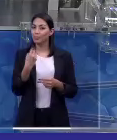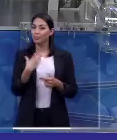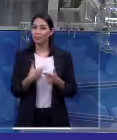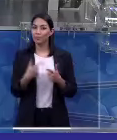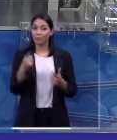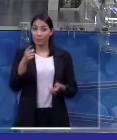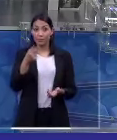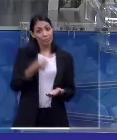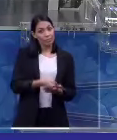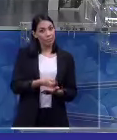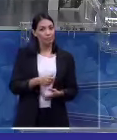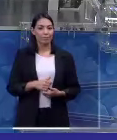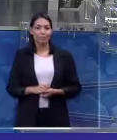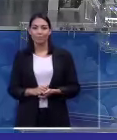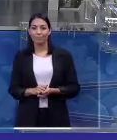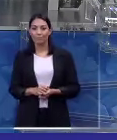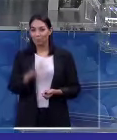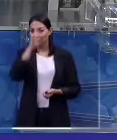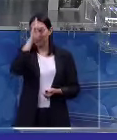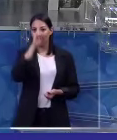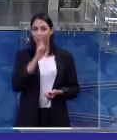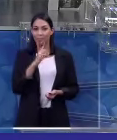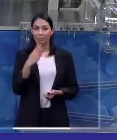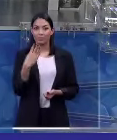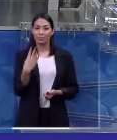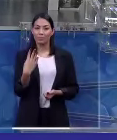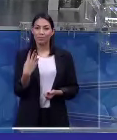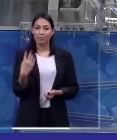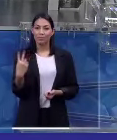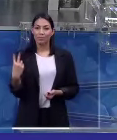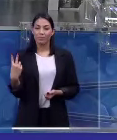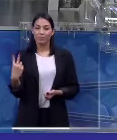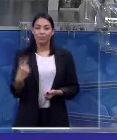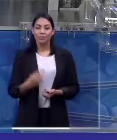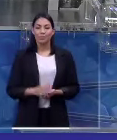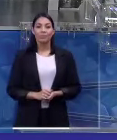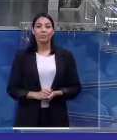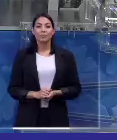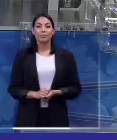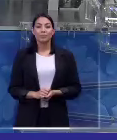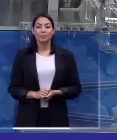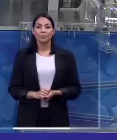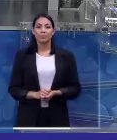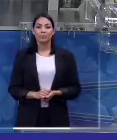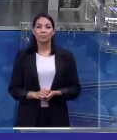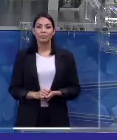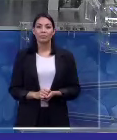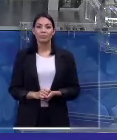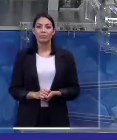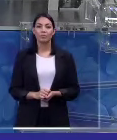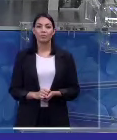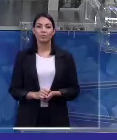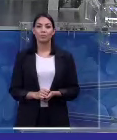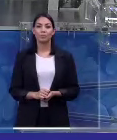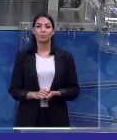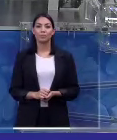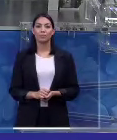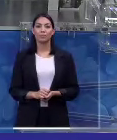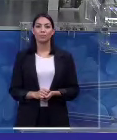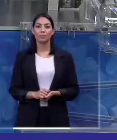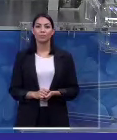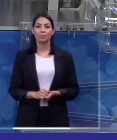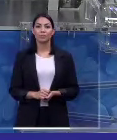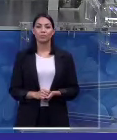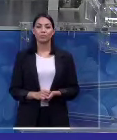você que apostou. Bola amarela, número 42. Amarela, 42. Vamos